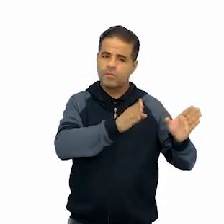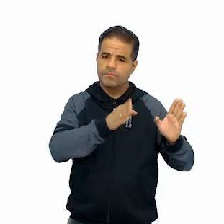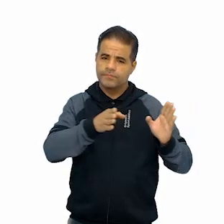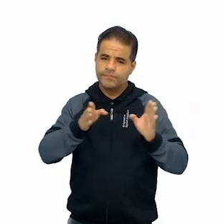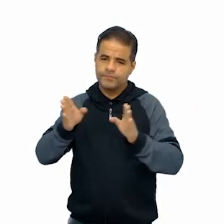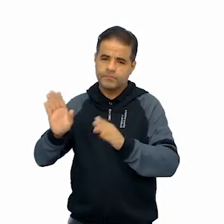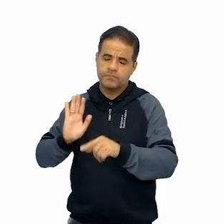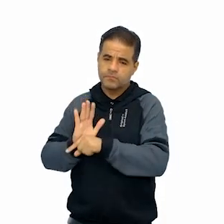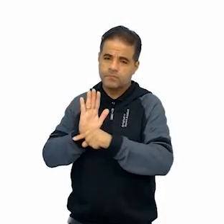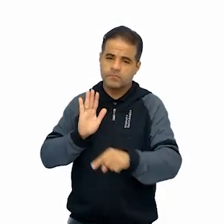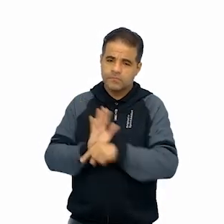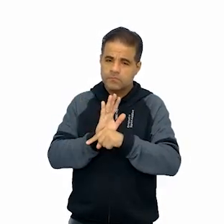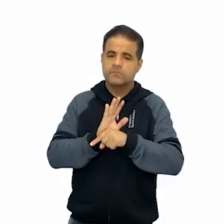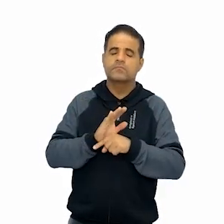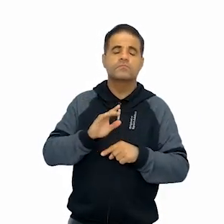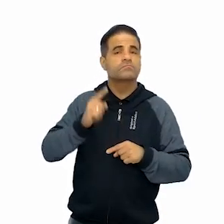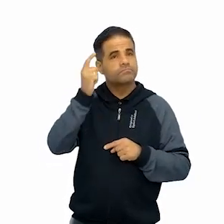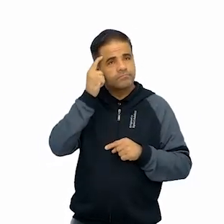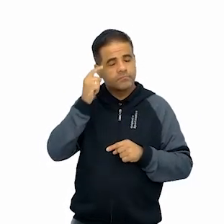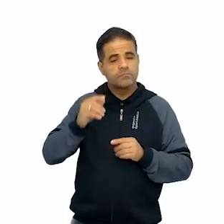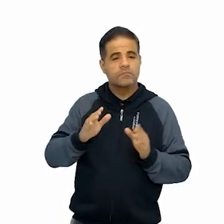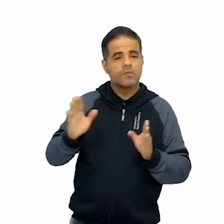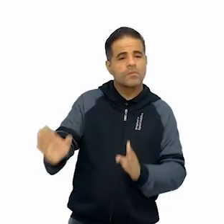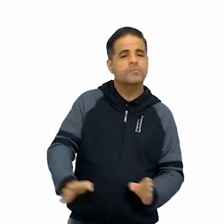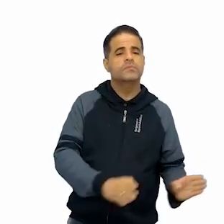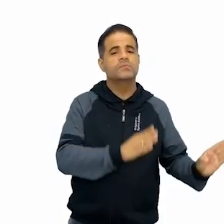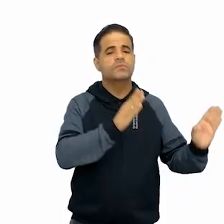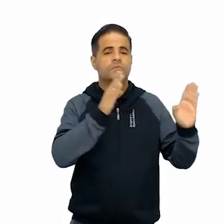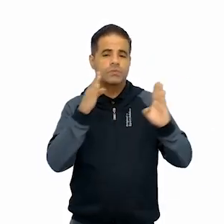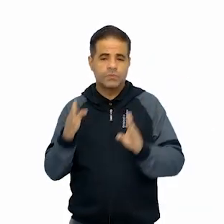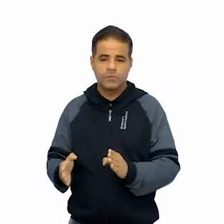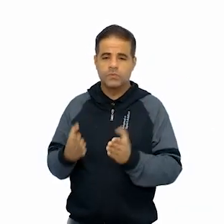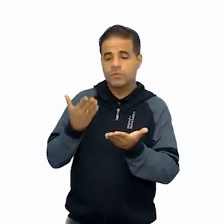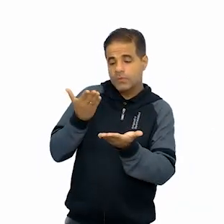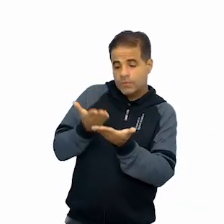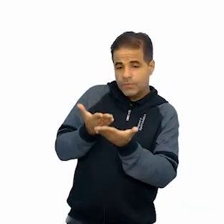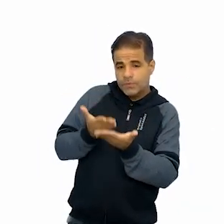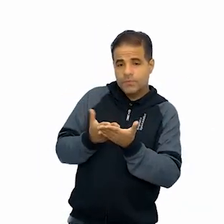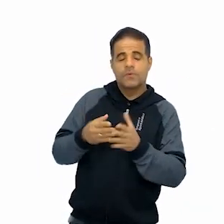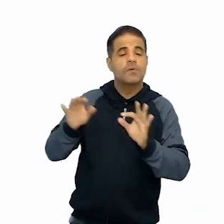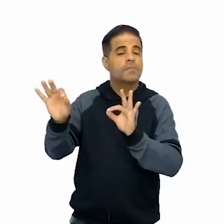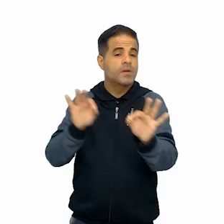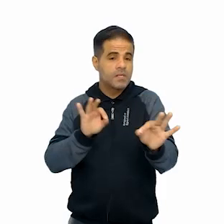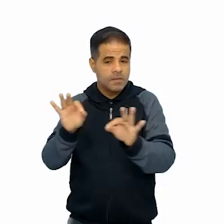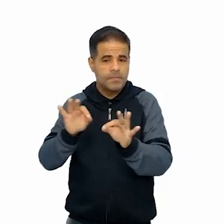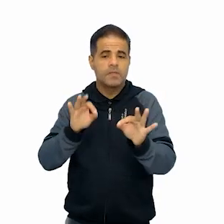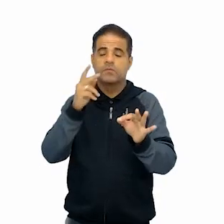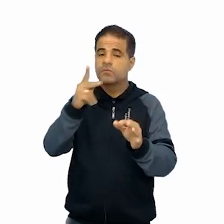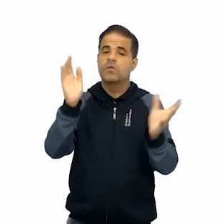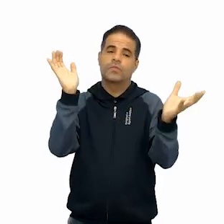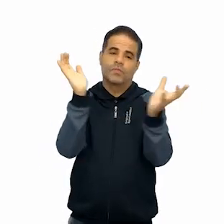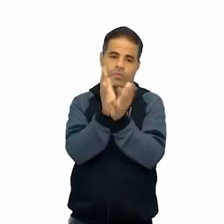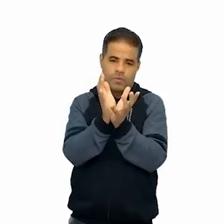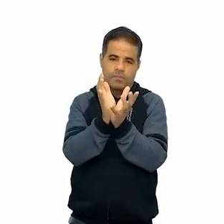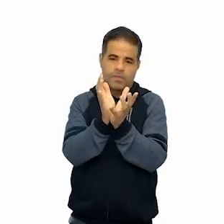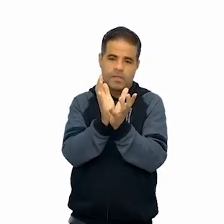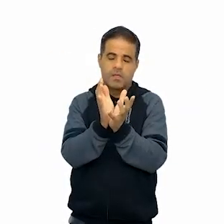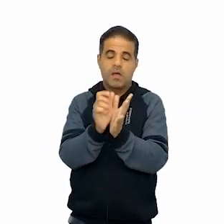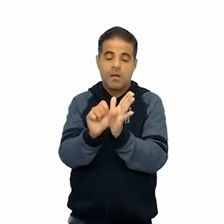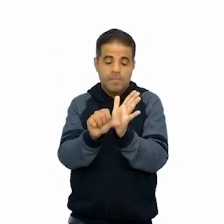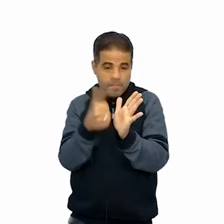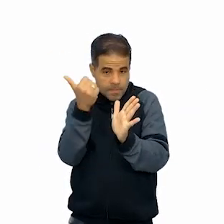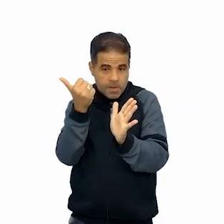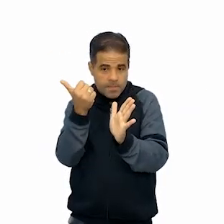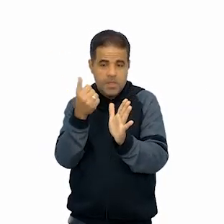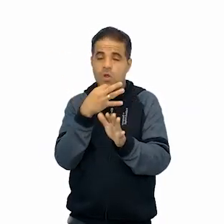fundamentais para considerarem durante este estudo e planejamento do trabalho com sua turma. Tá? Então, a